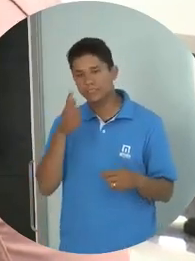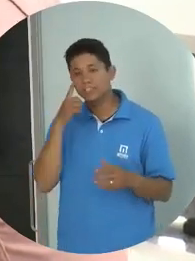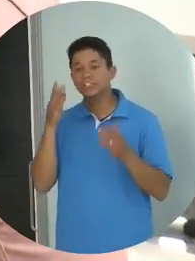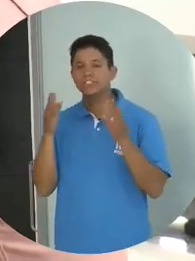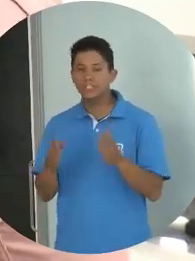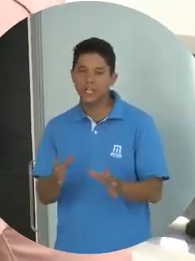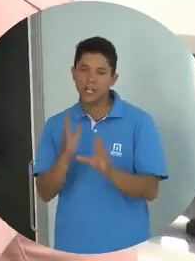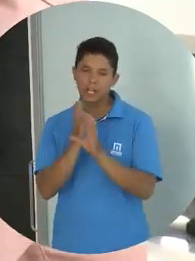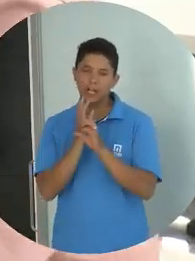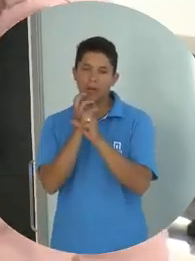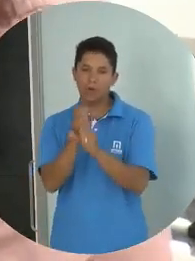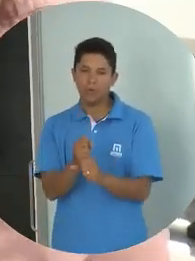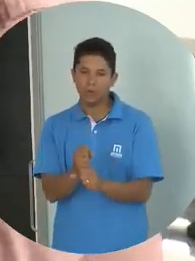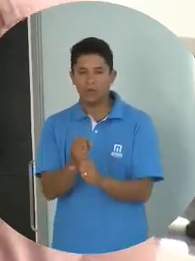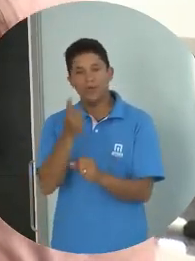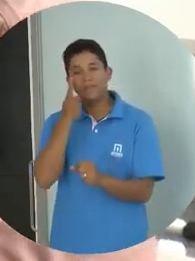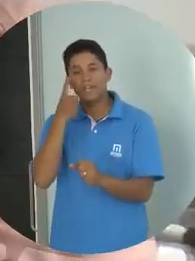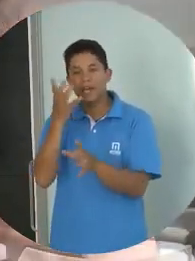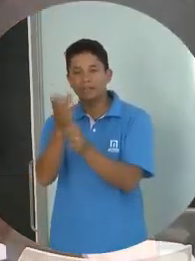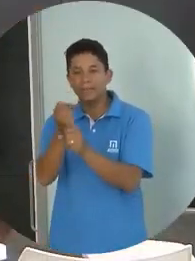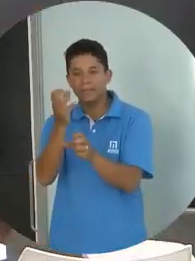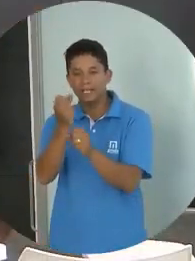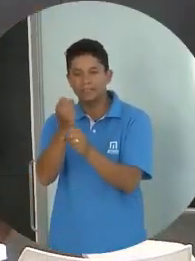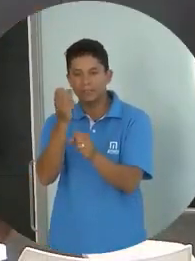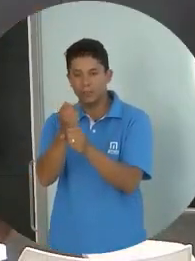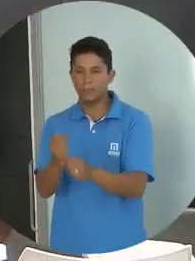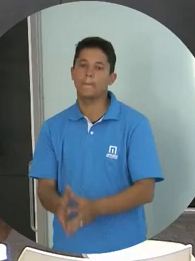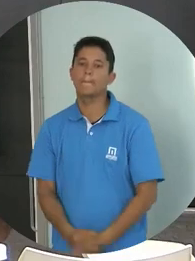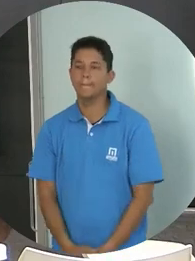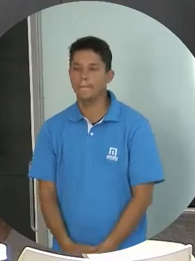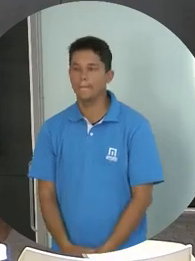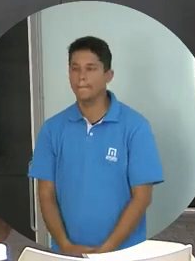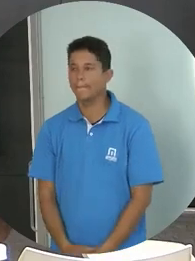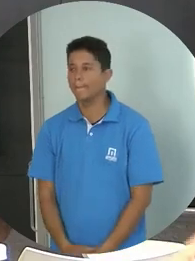para fazer uma orçamentação. Obrigado.